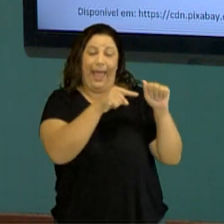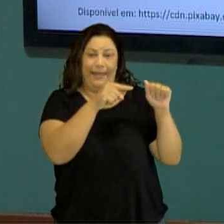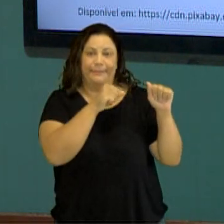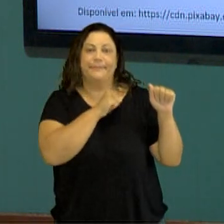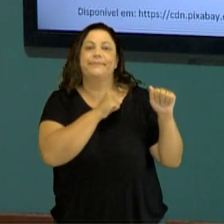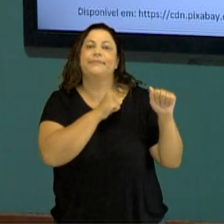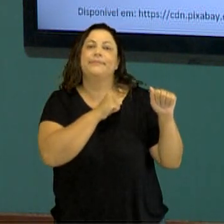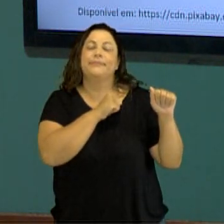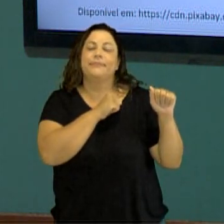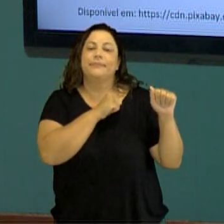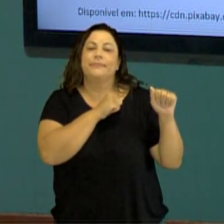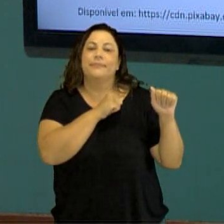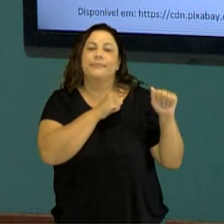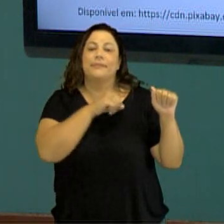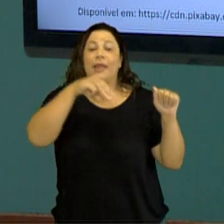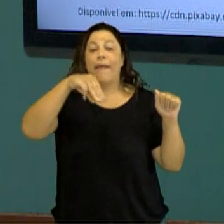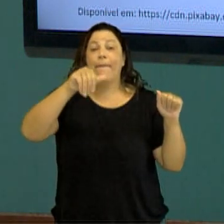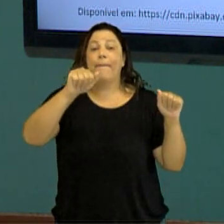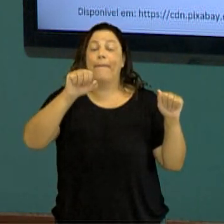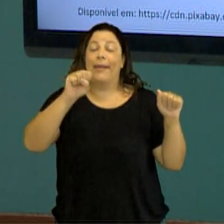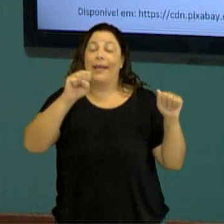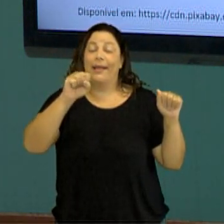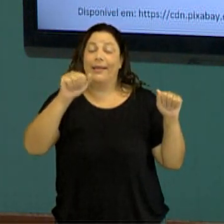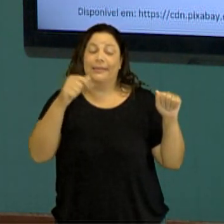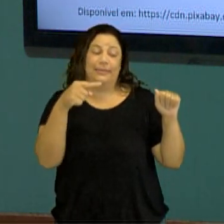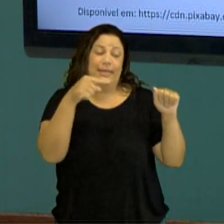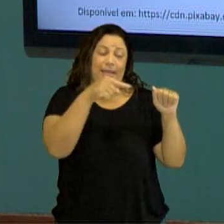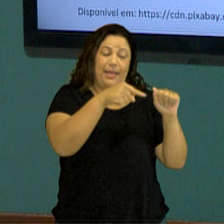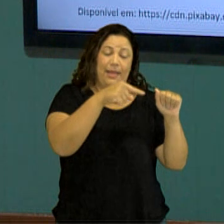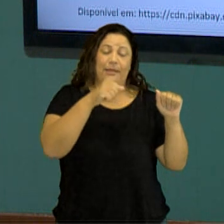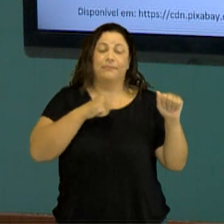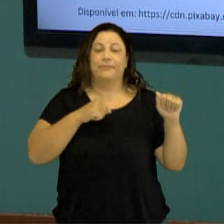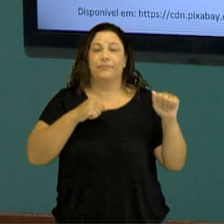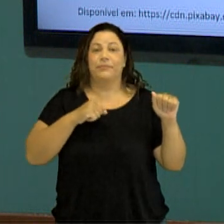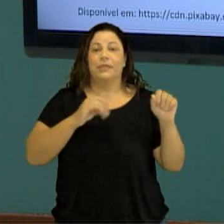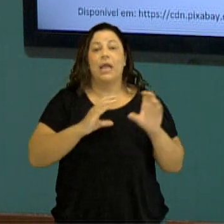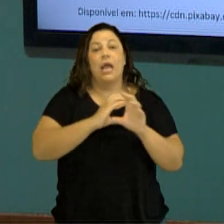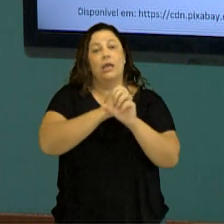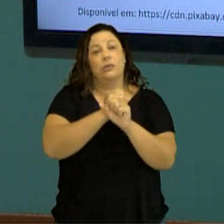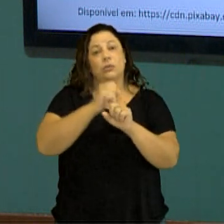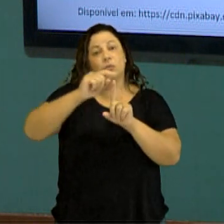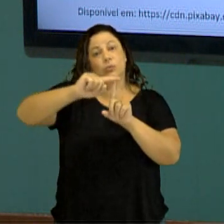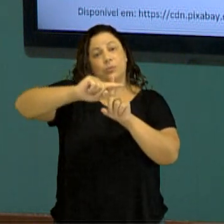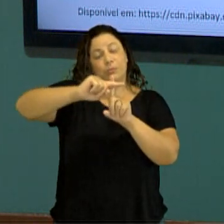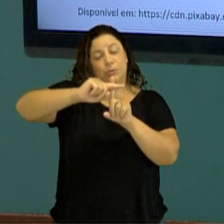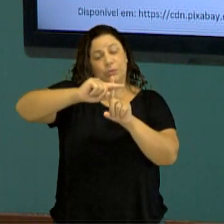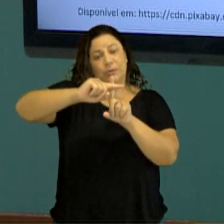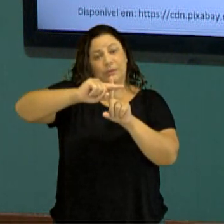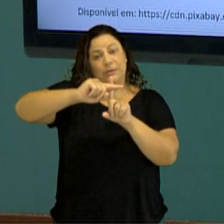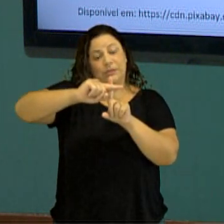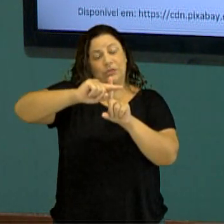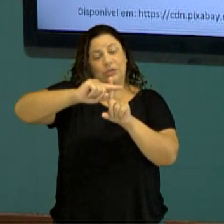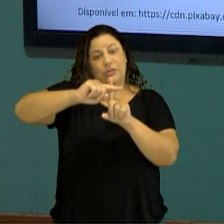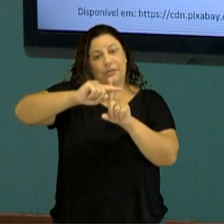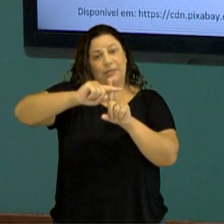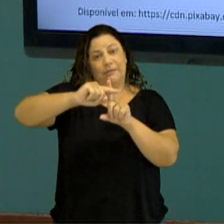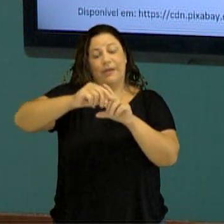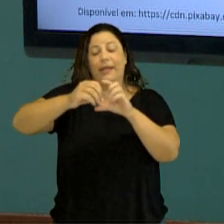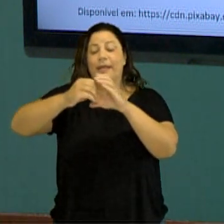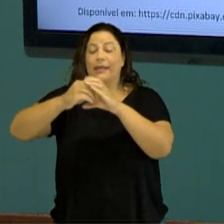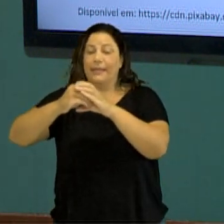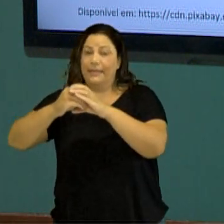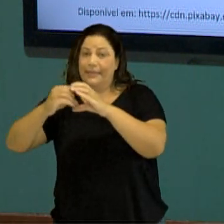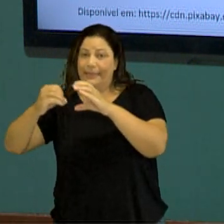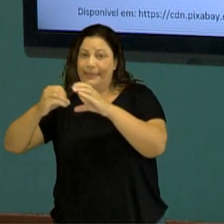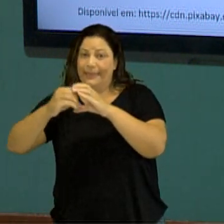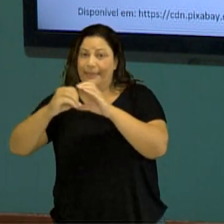é a massa atômica? É a soma das cargas positivas mais nêutrons. Se